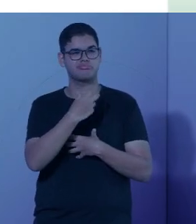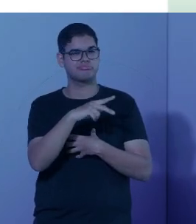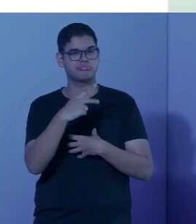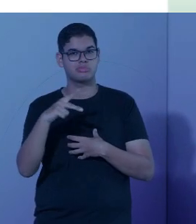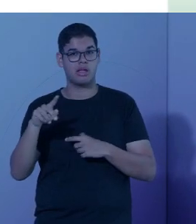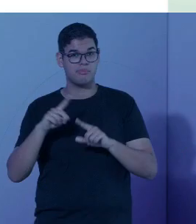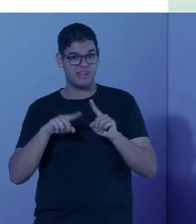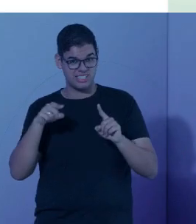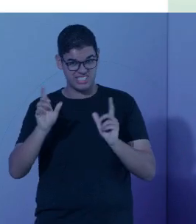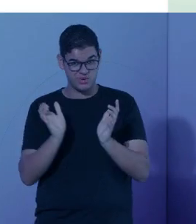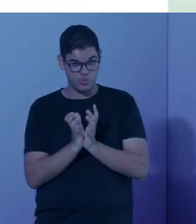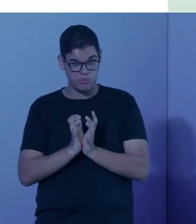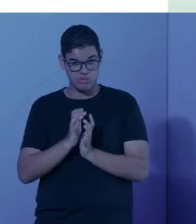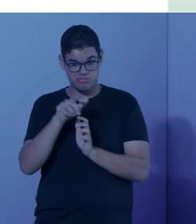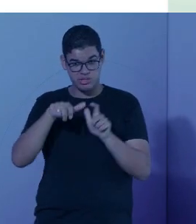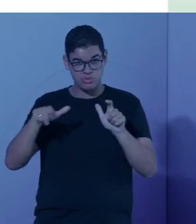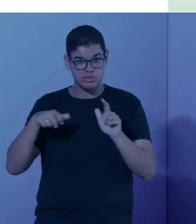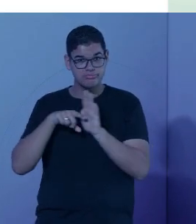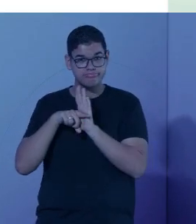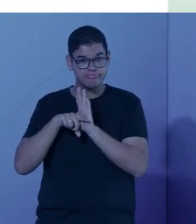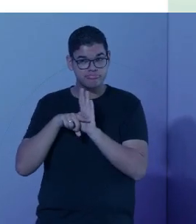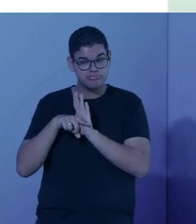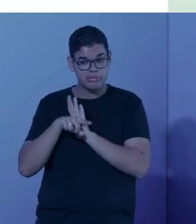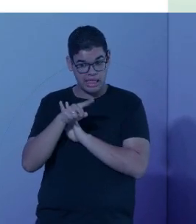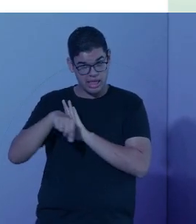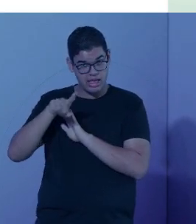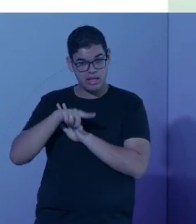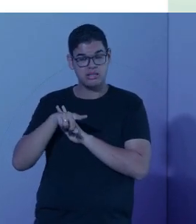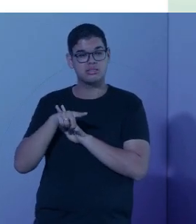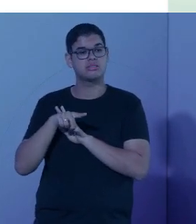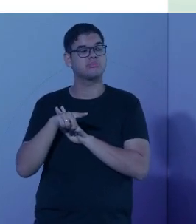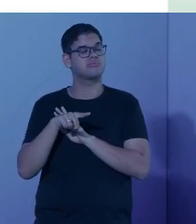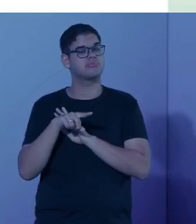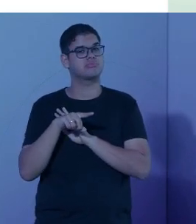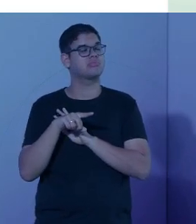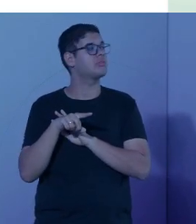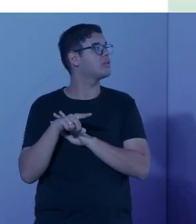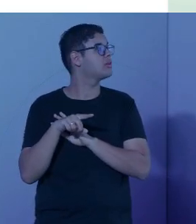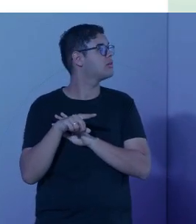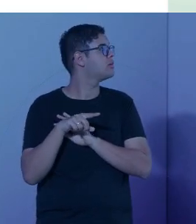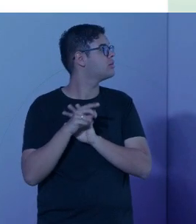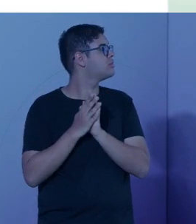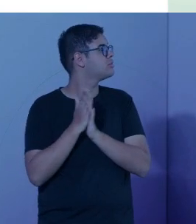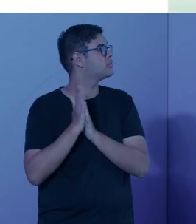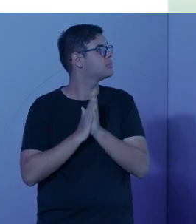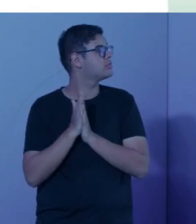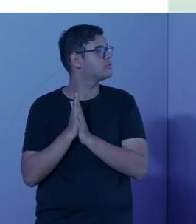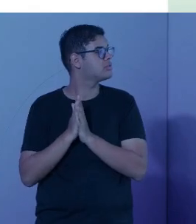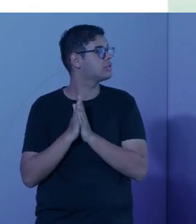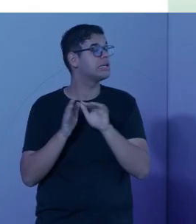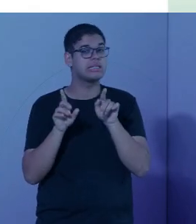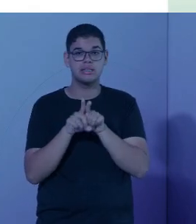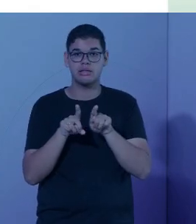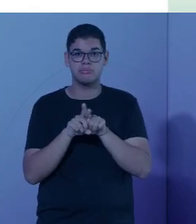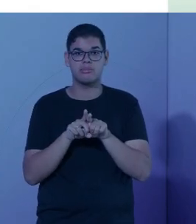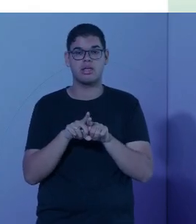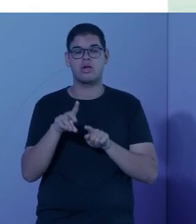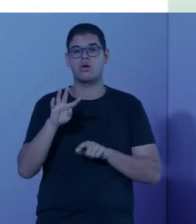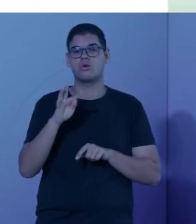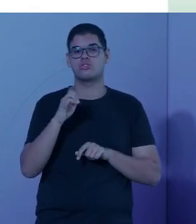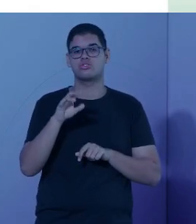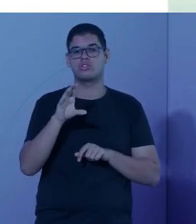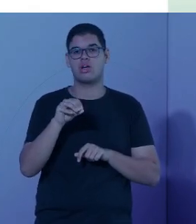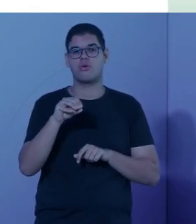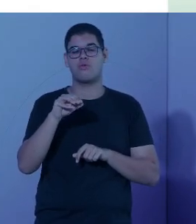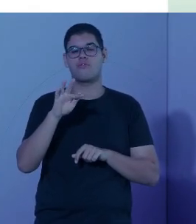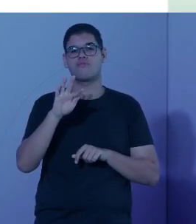grupo de pesquisadores, Capucho e outros, e também o Tiago Farina